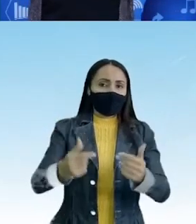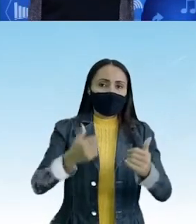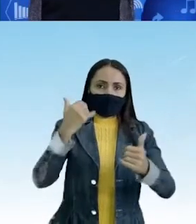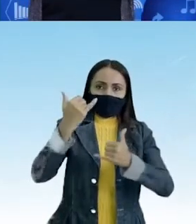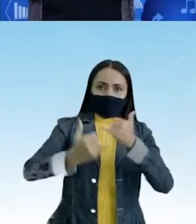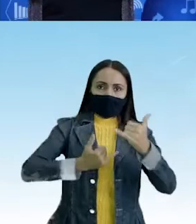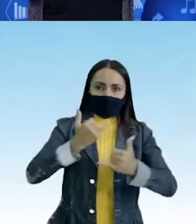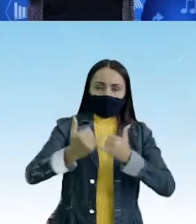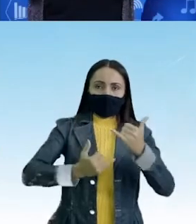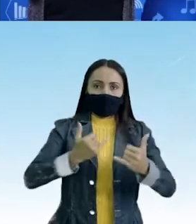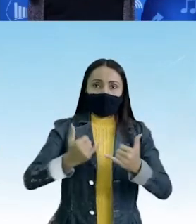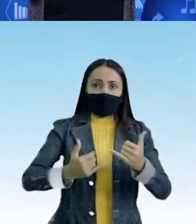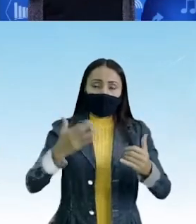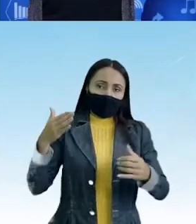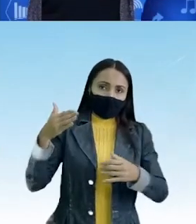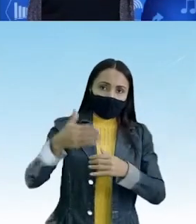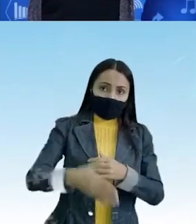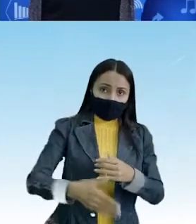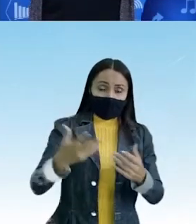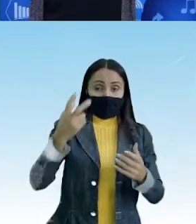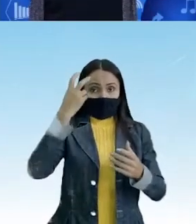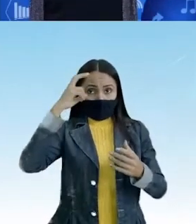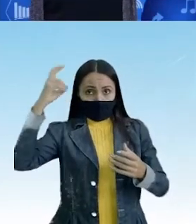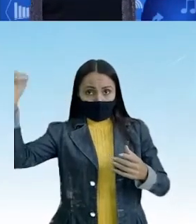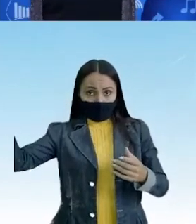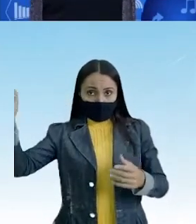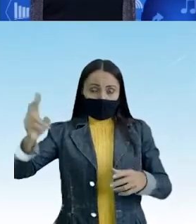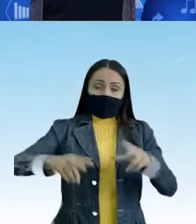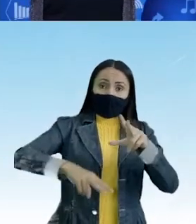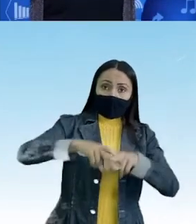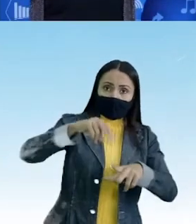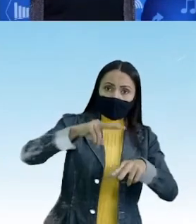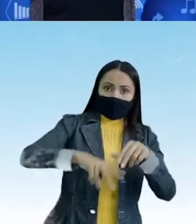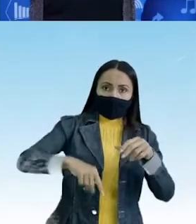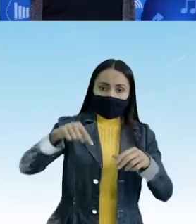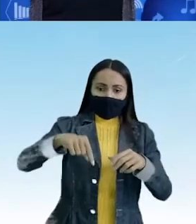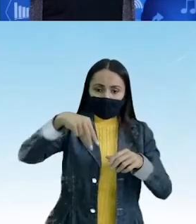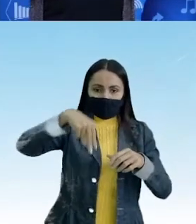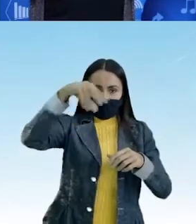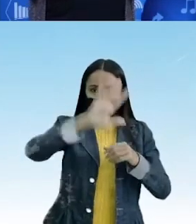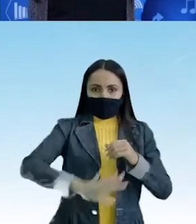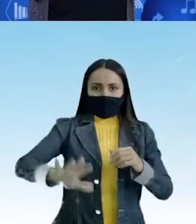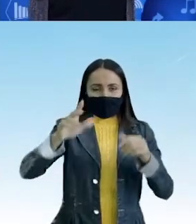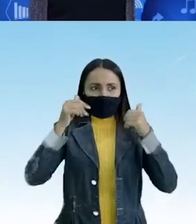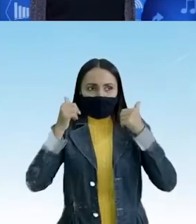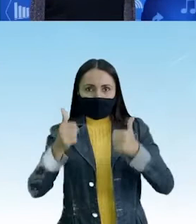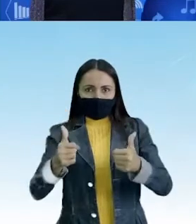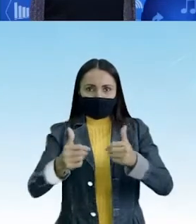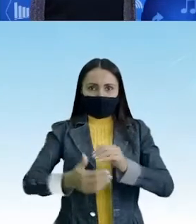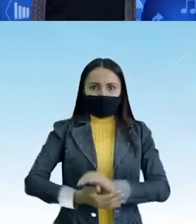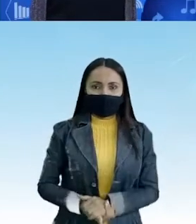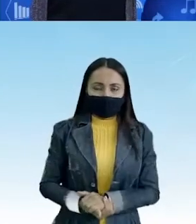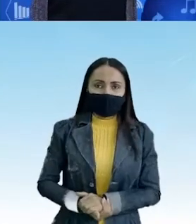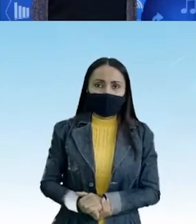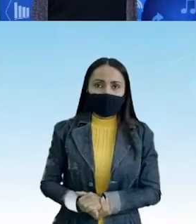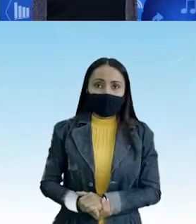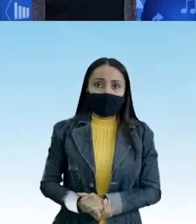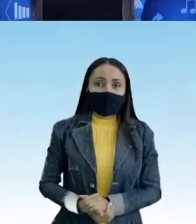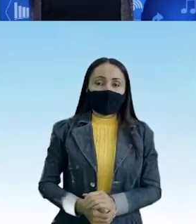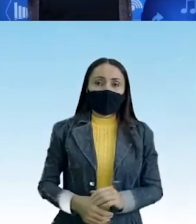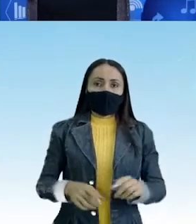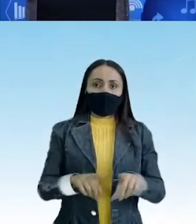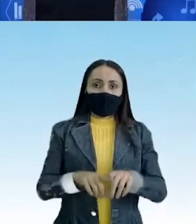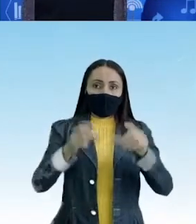que faz parte da quadrilha nossa daqui da região do Nordeste. Tá bom, gente? Ainda a gente pode destacar